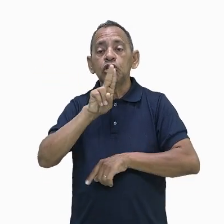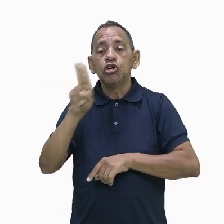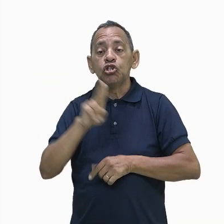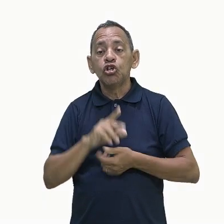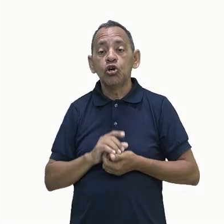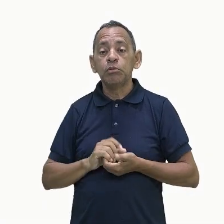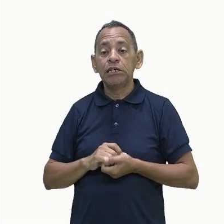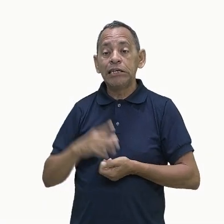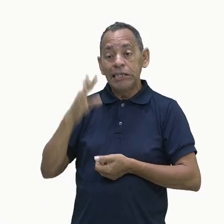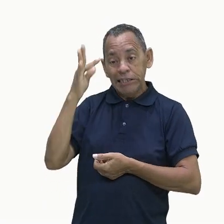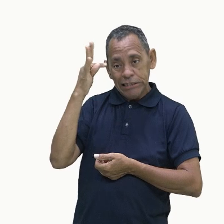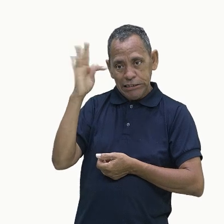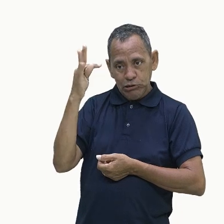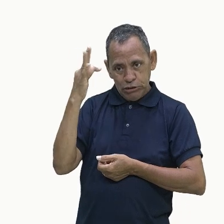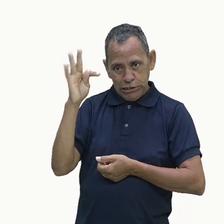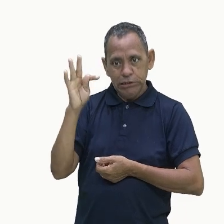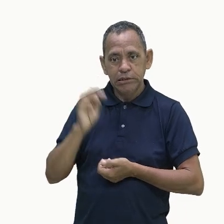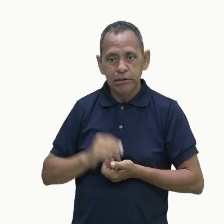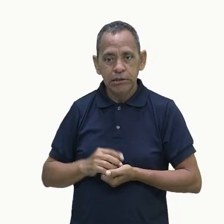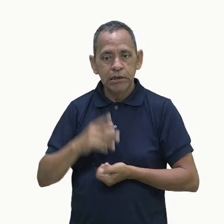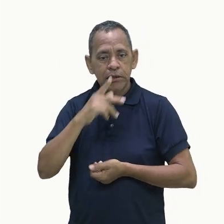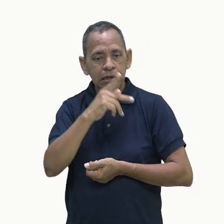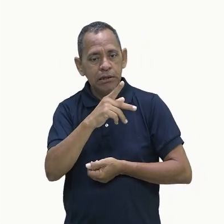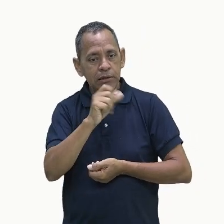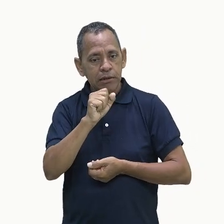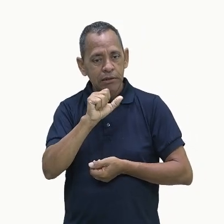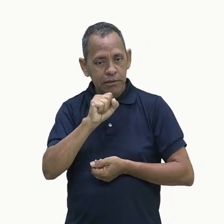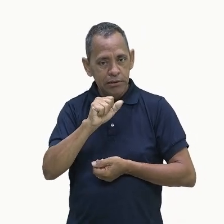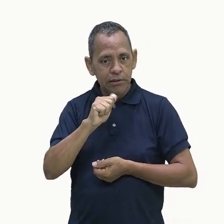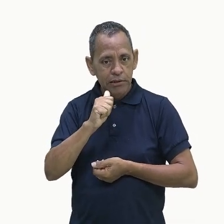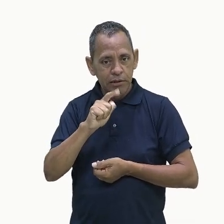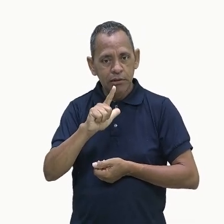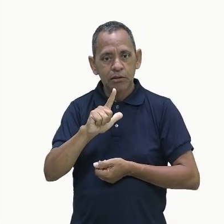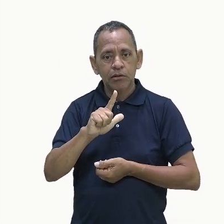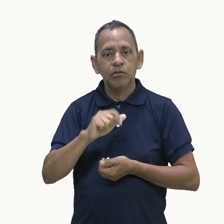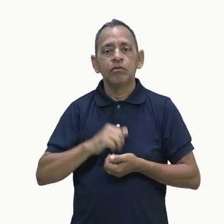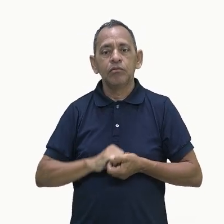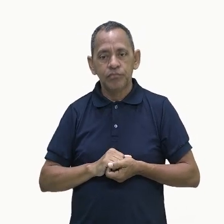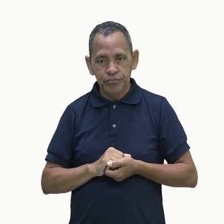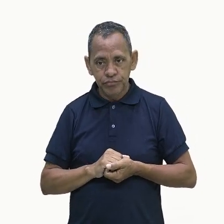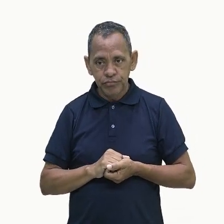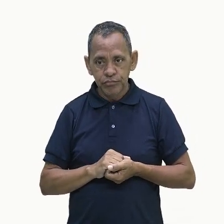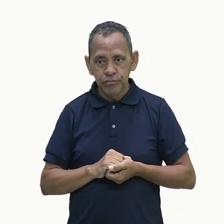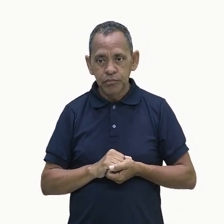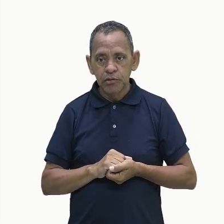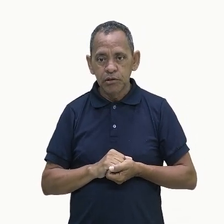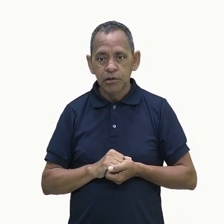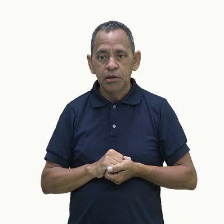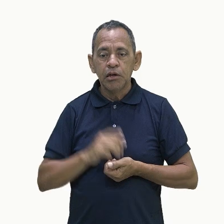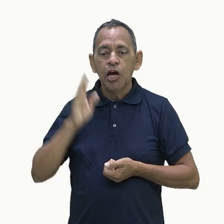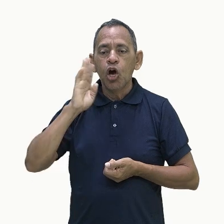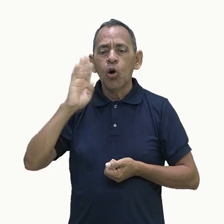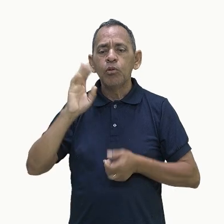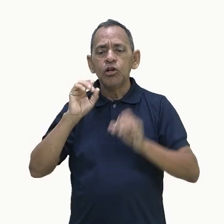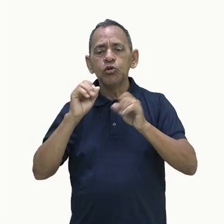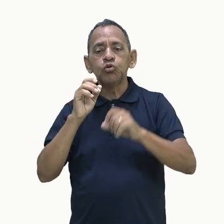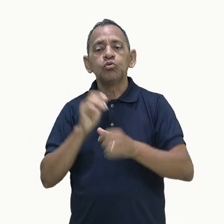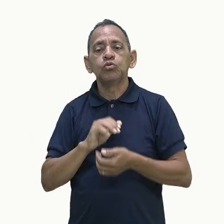aqui? Essa lei de Pascal, ou o princípio de Pascal, é o princípio